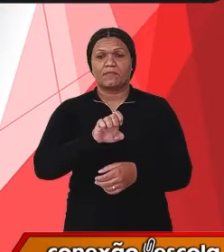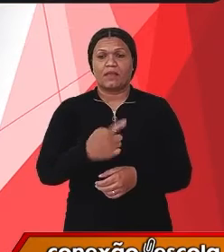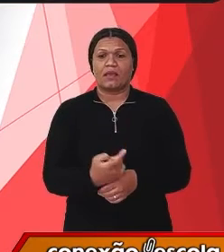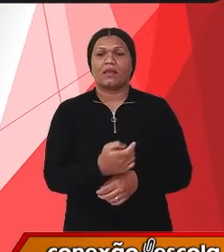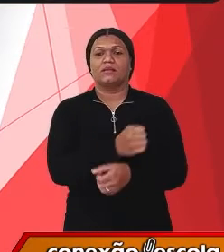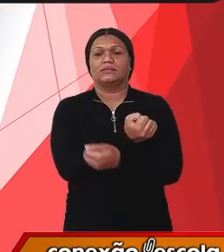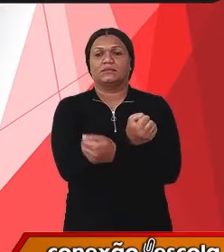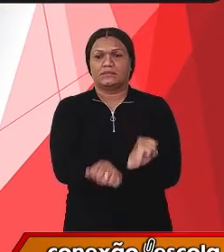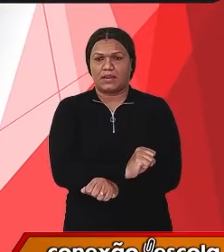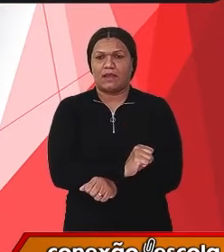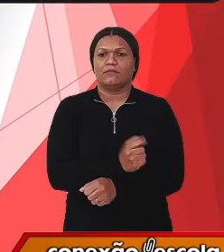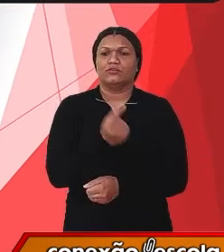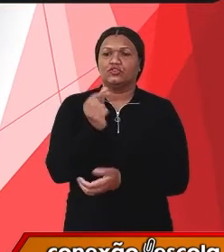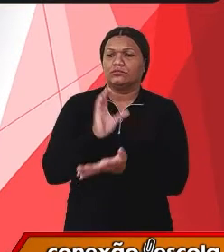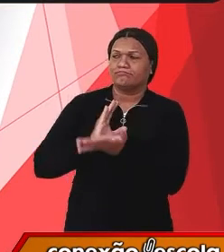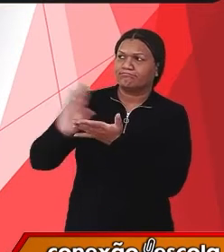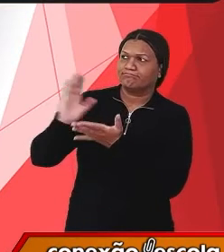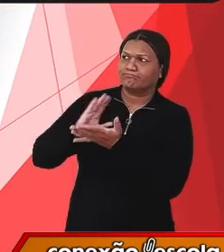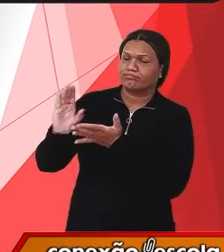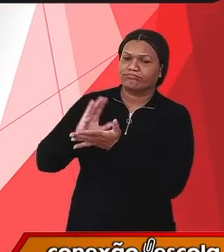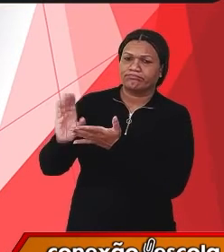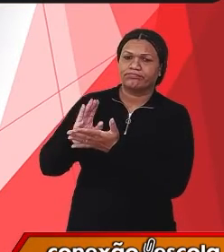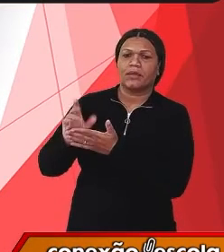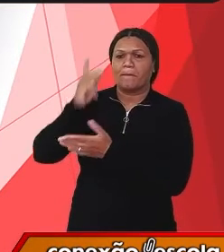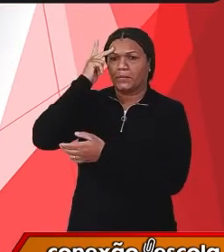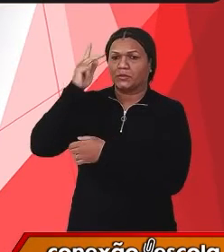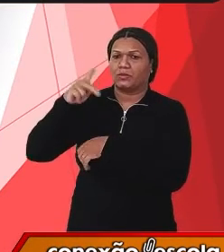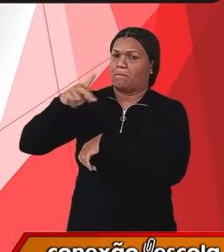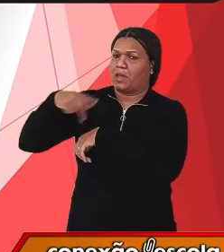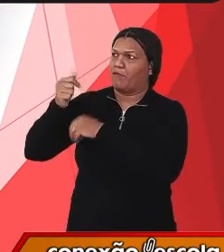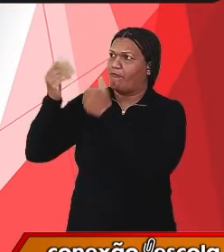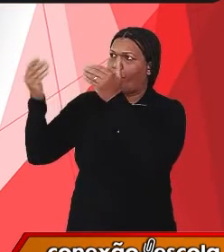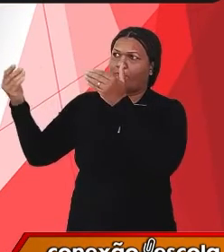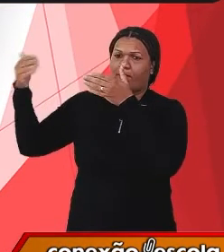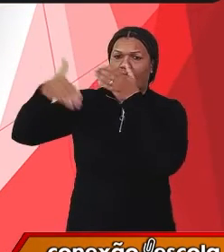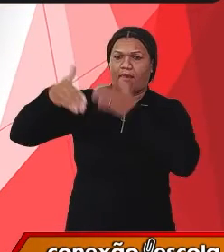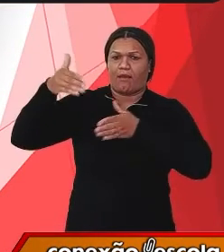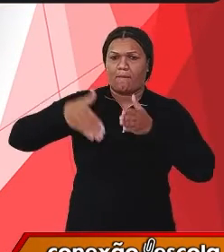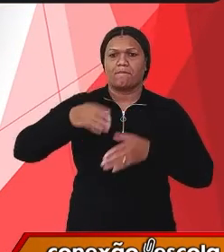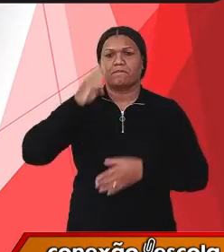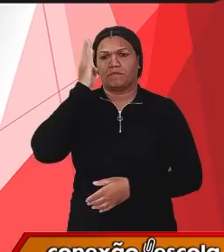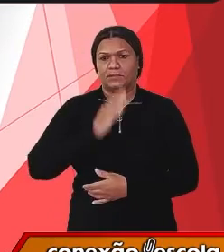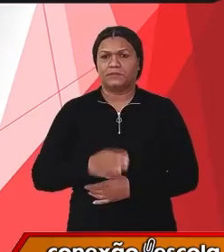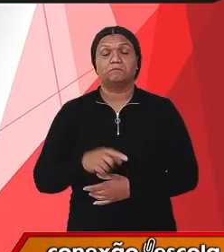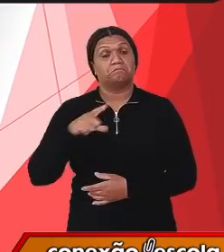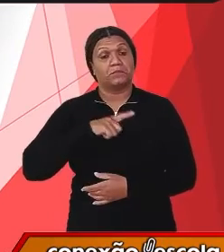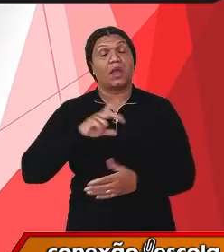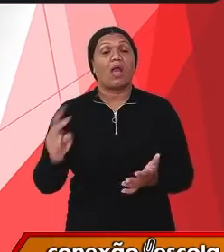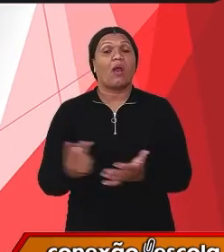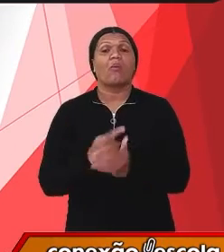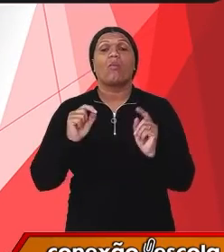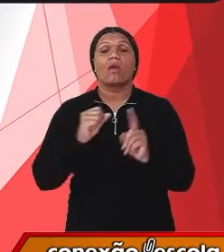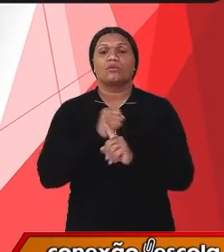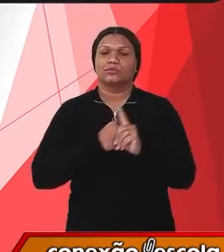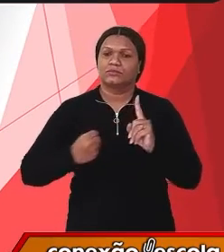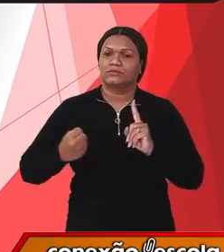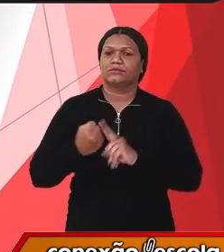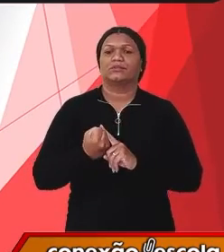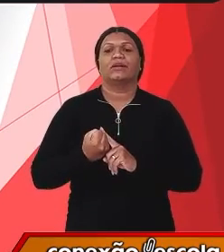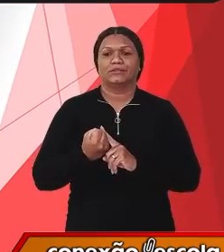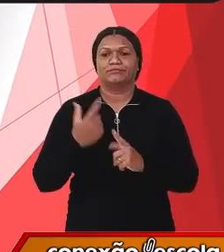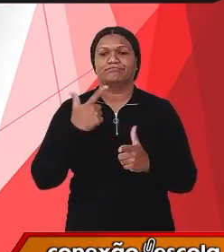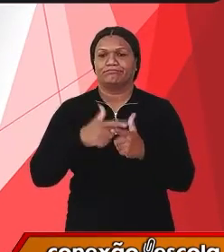a vinda de imigrantes para o Brasil, nós temos a nossa sociedade, então, sendo afetada por isso. Hoje, nós